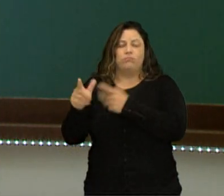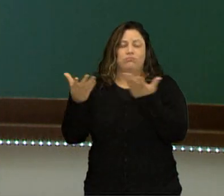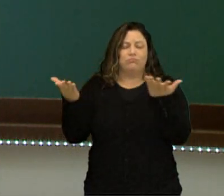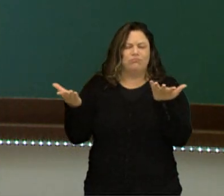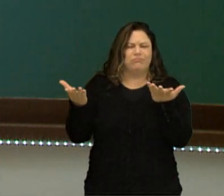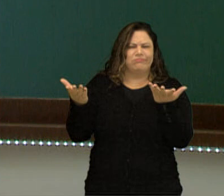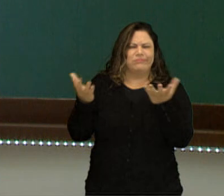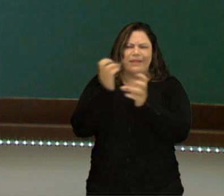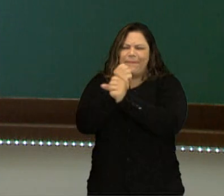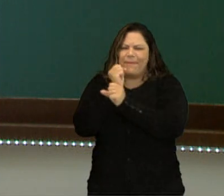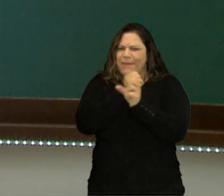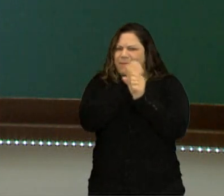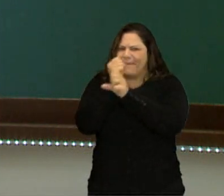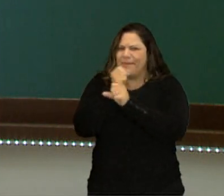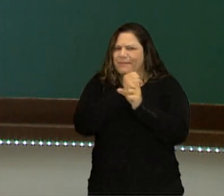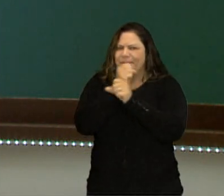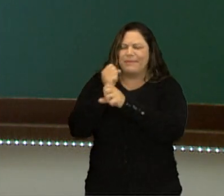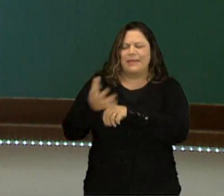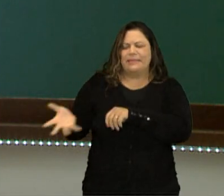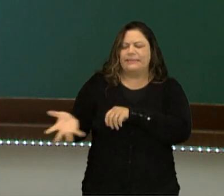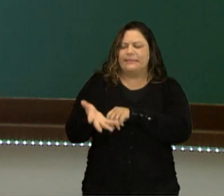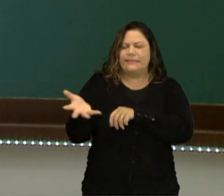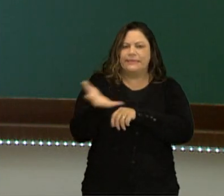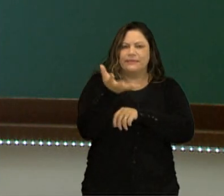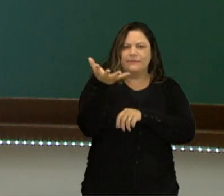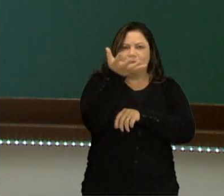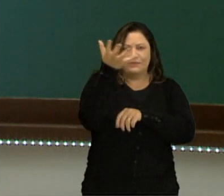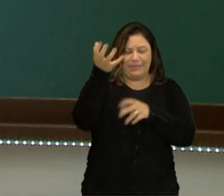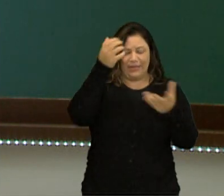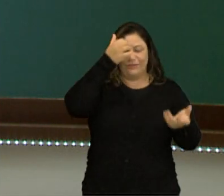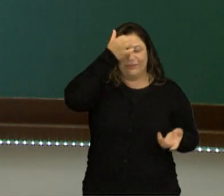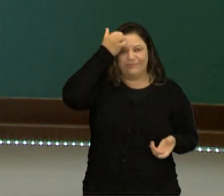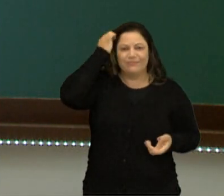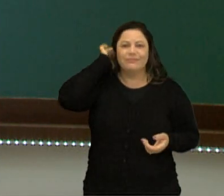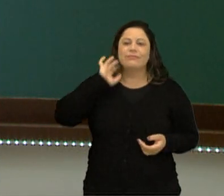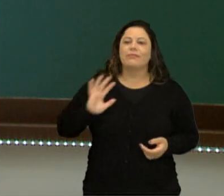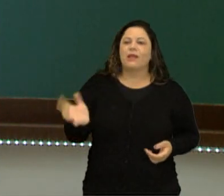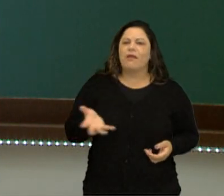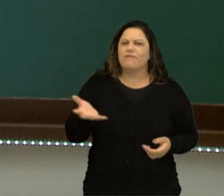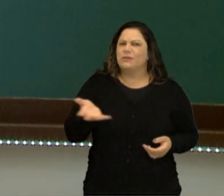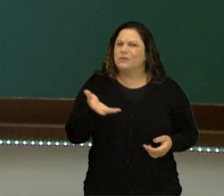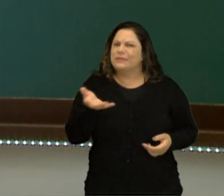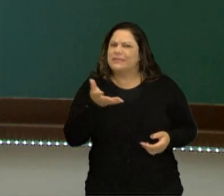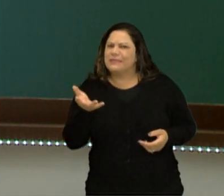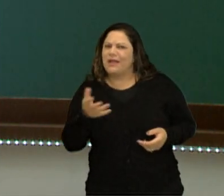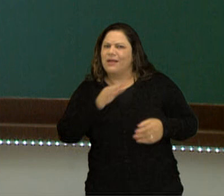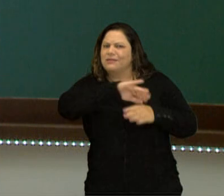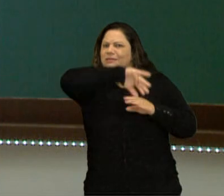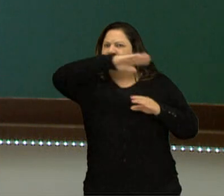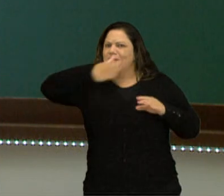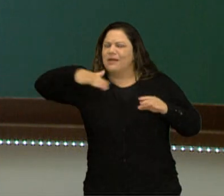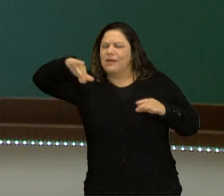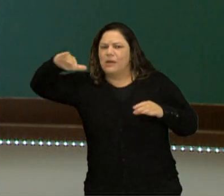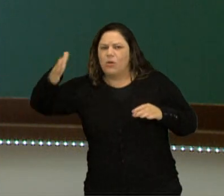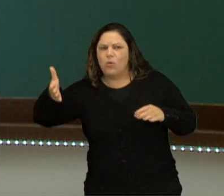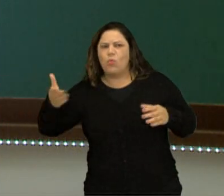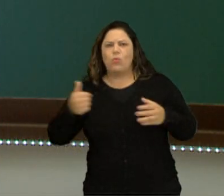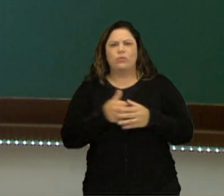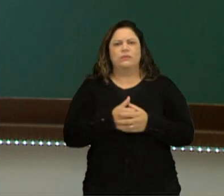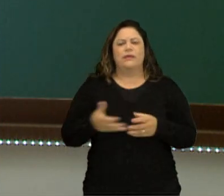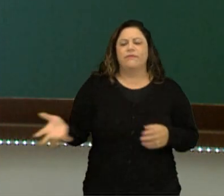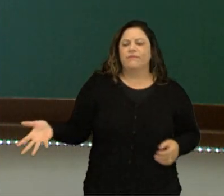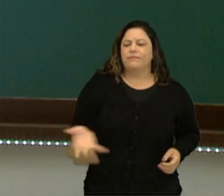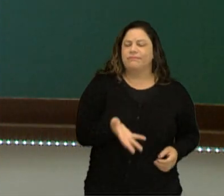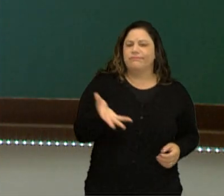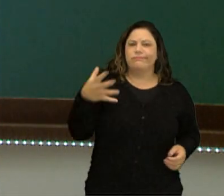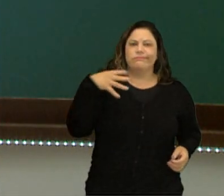chegar num cálculo para a velocidade de uma onda eletromagnética. Pessoal, a onda eletromagnética tem a mesma velocidade da luz. Então,